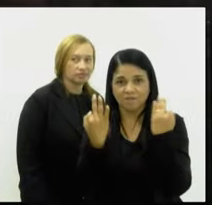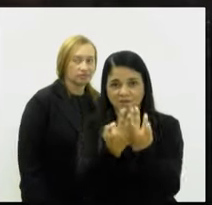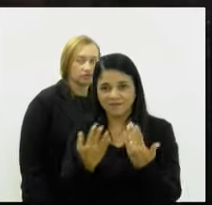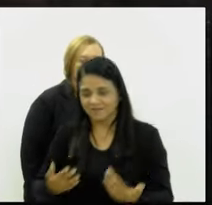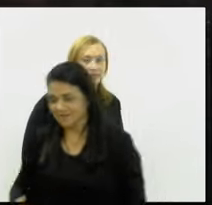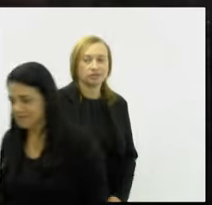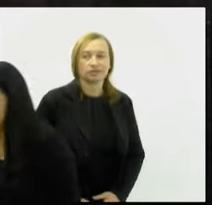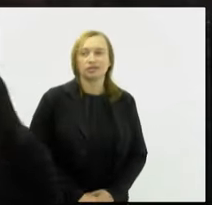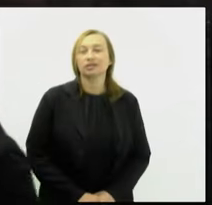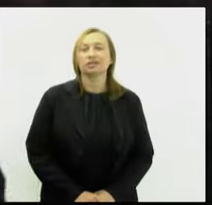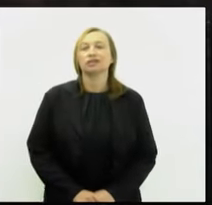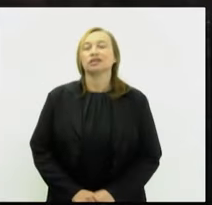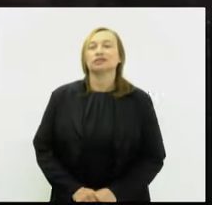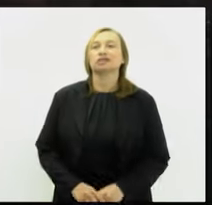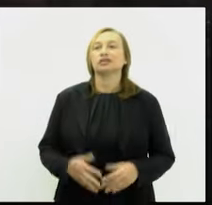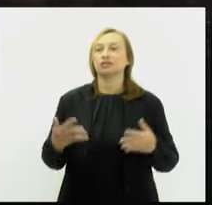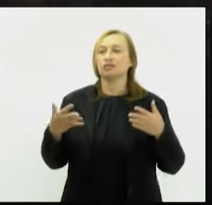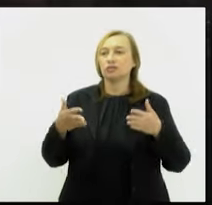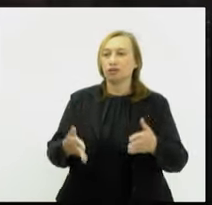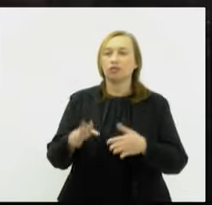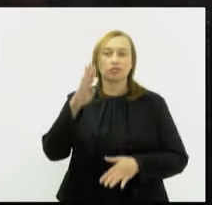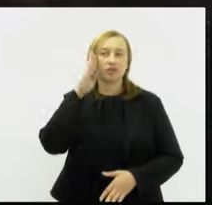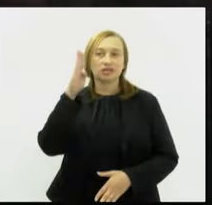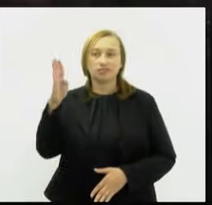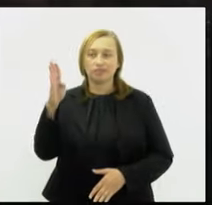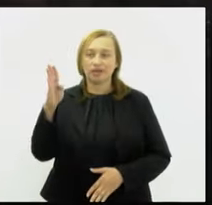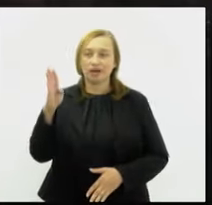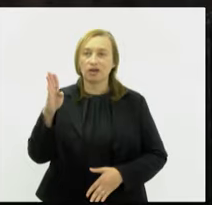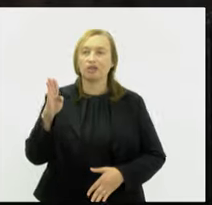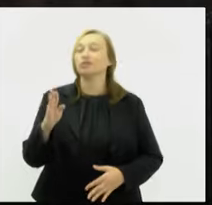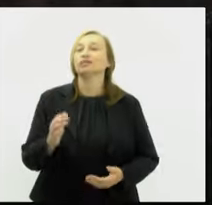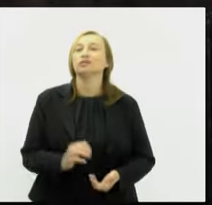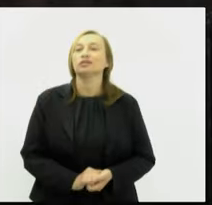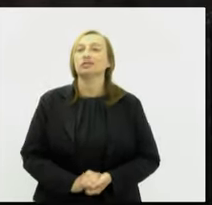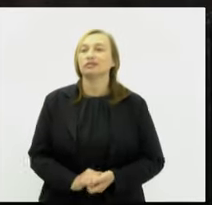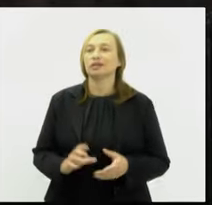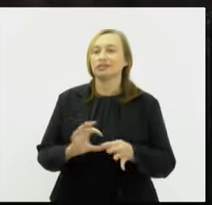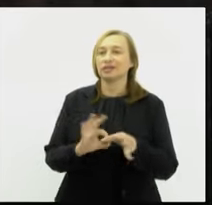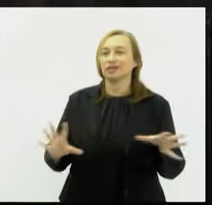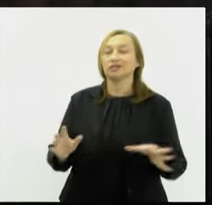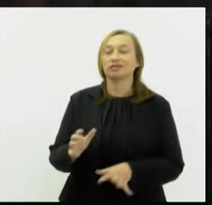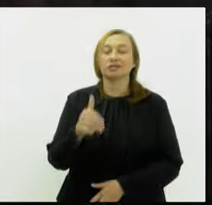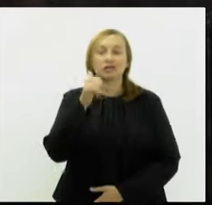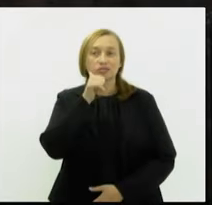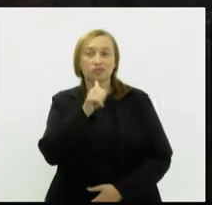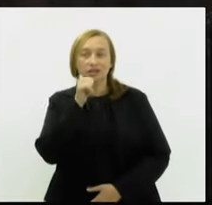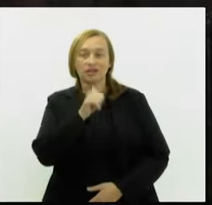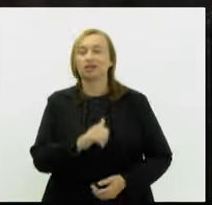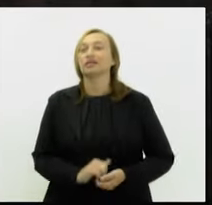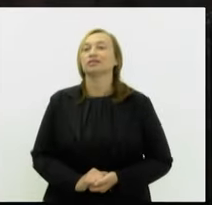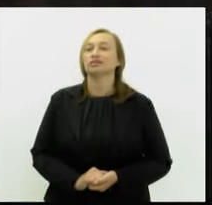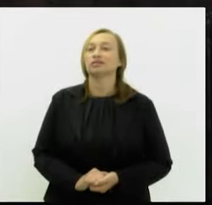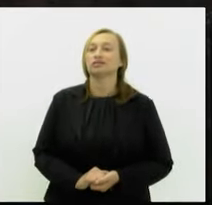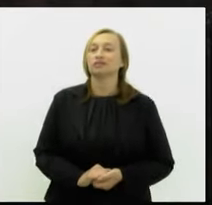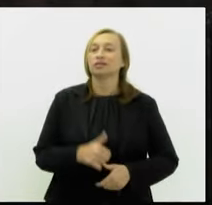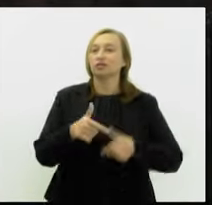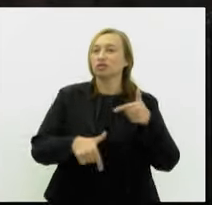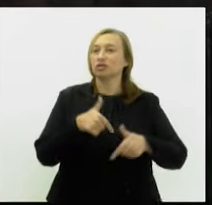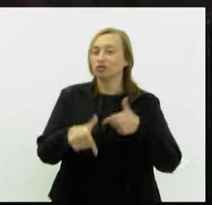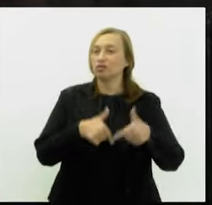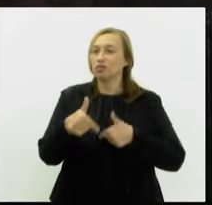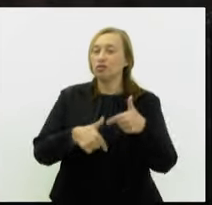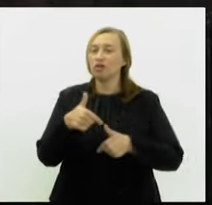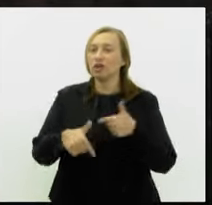são elementos centrais para a autonomia econômica dessas mulheres, para que elas não sejam submetidas aos trabalhos que não